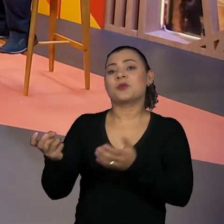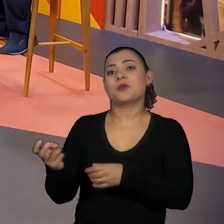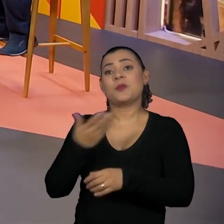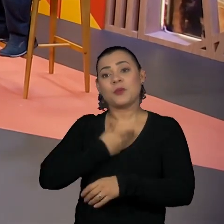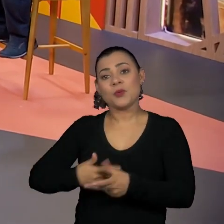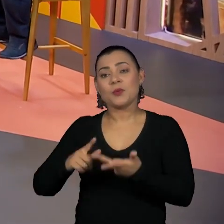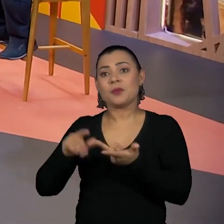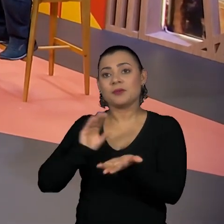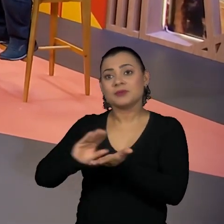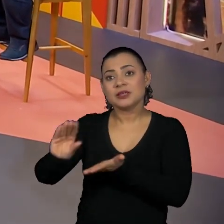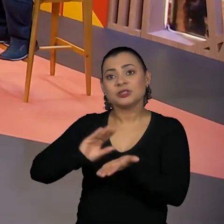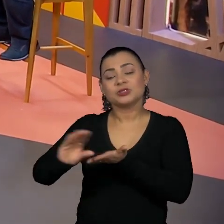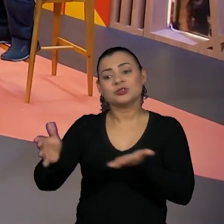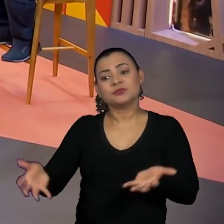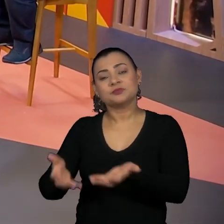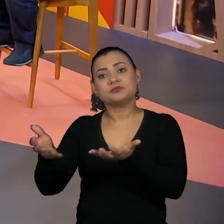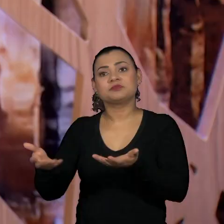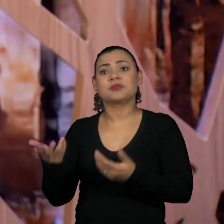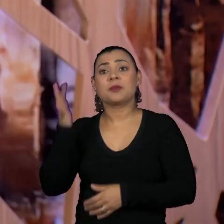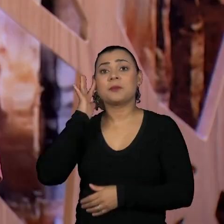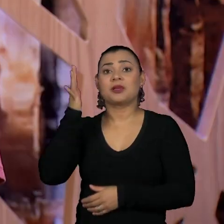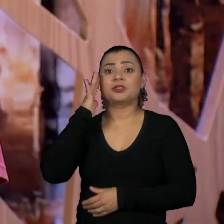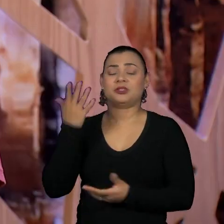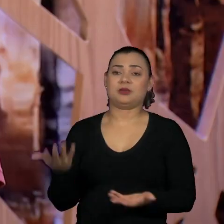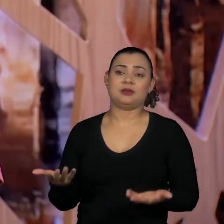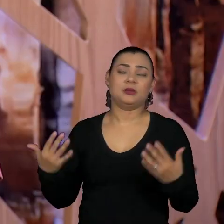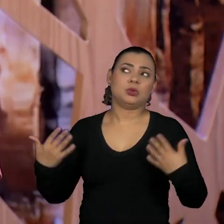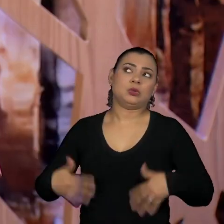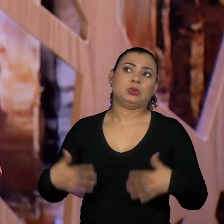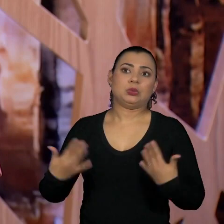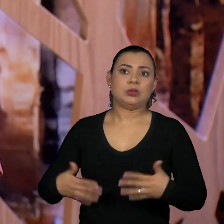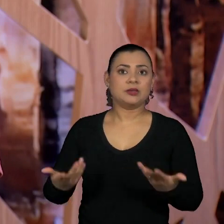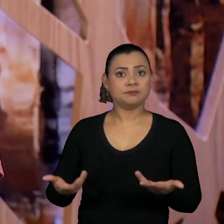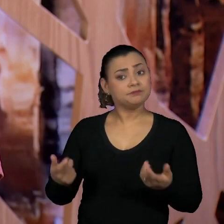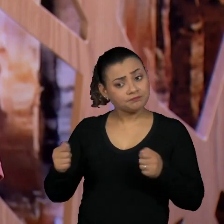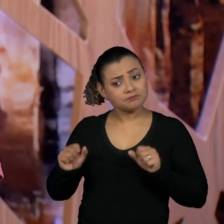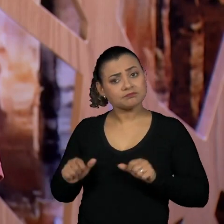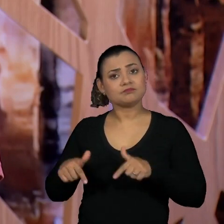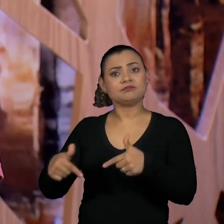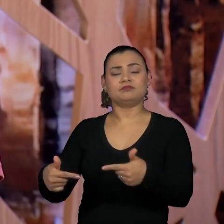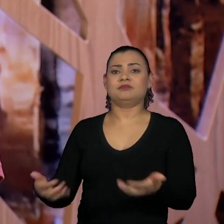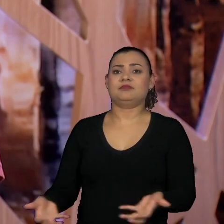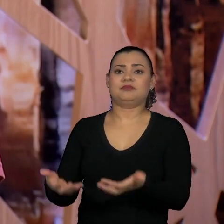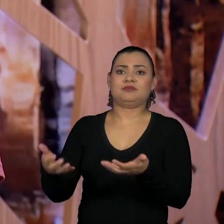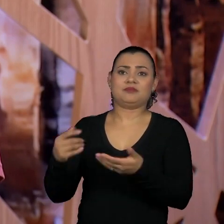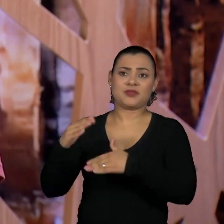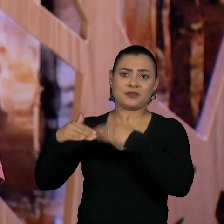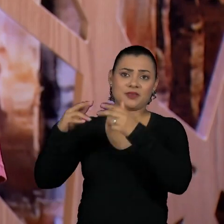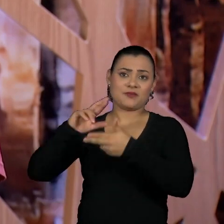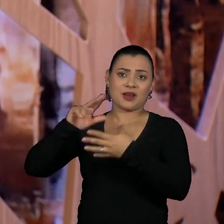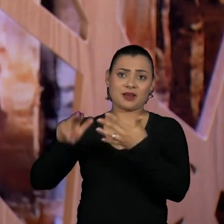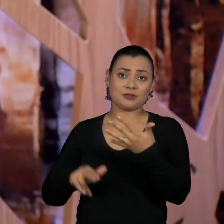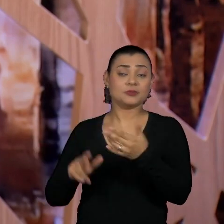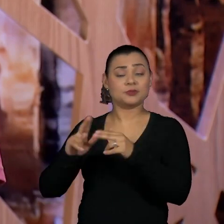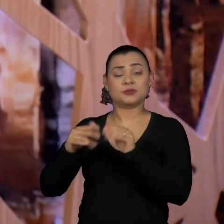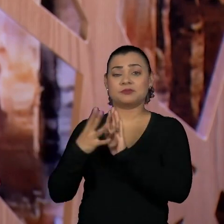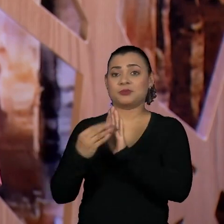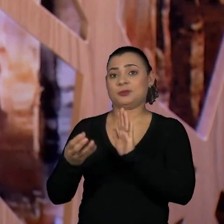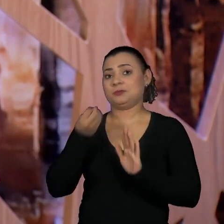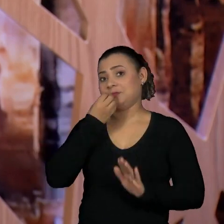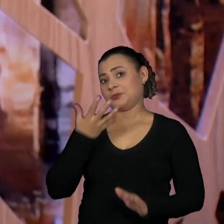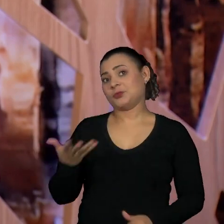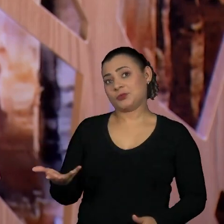recursos, qual o tamanho do impacto ainda maior que essa iniciativa poderia ter. Então, acho que esse é um dos exemplos mais